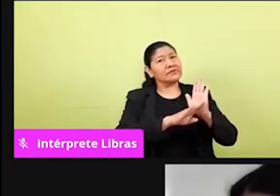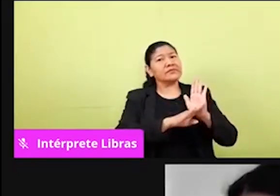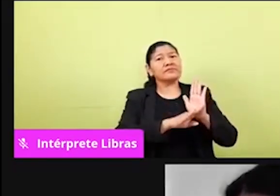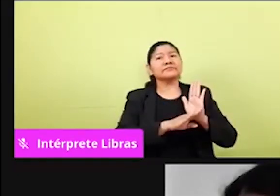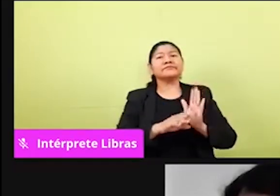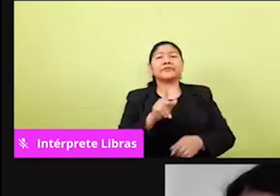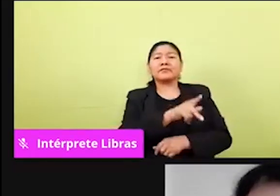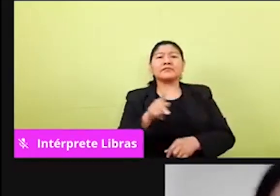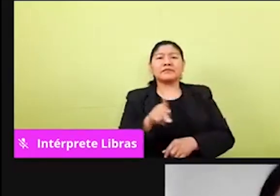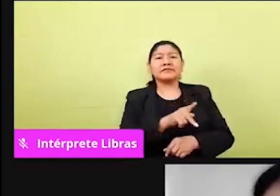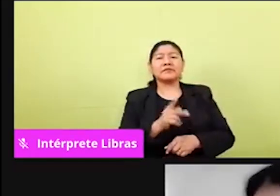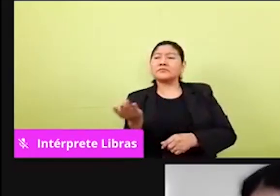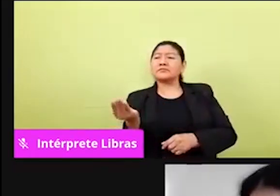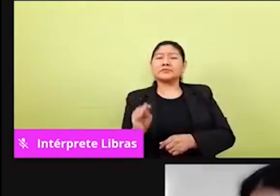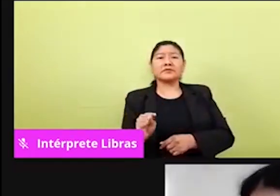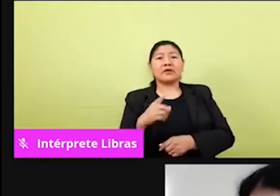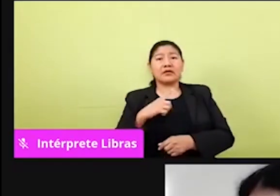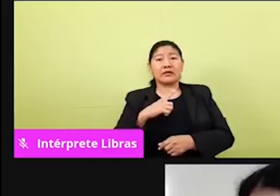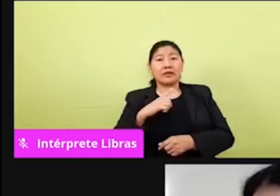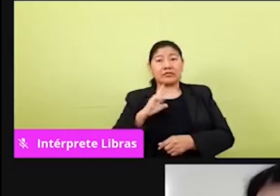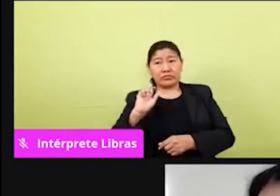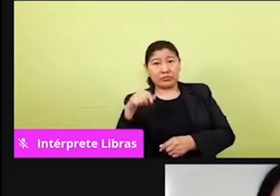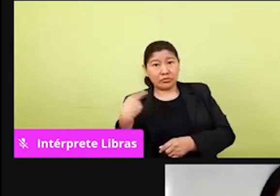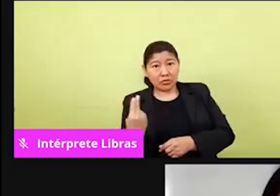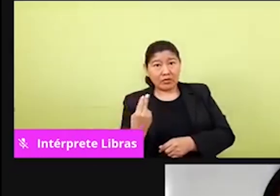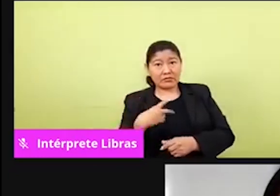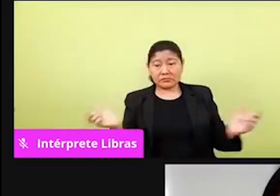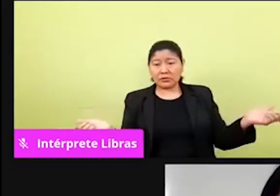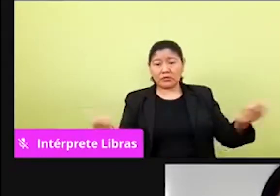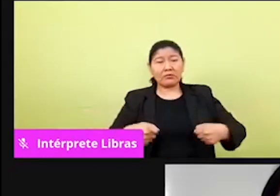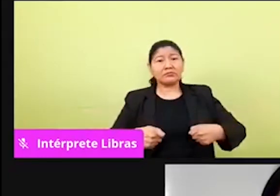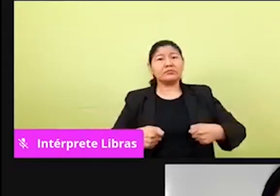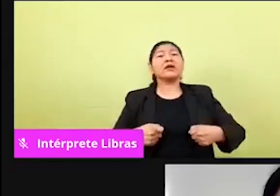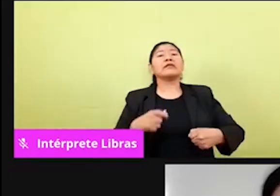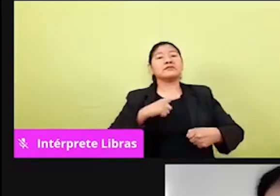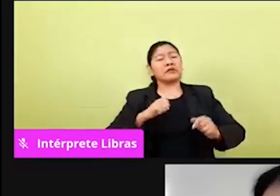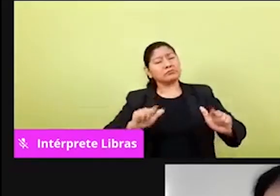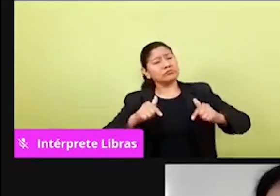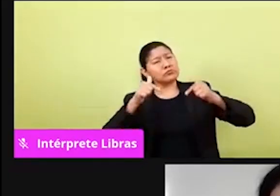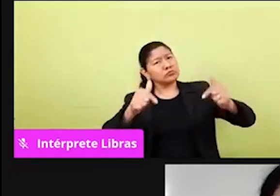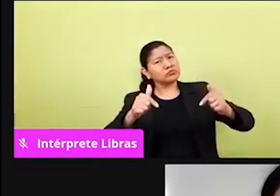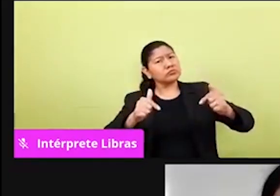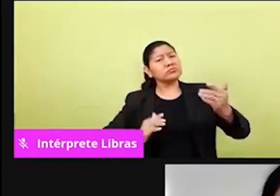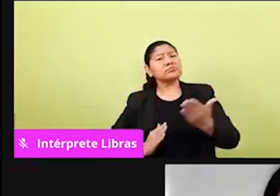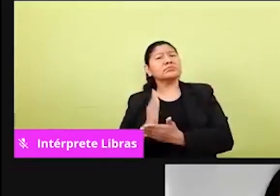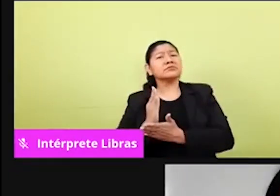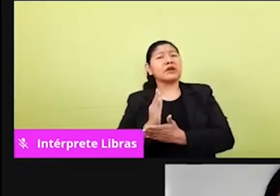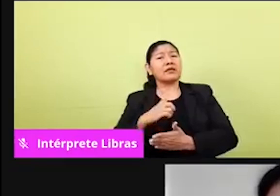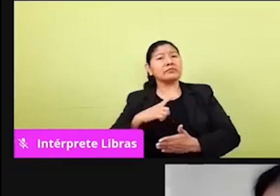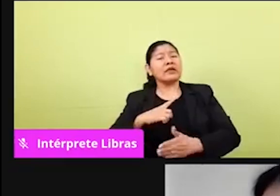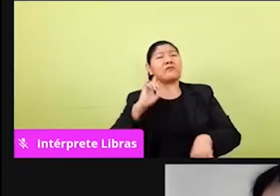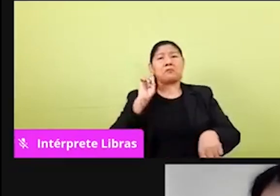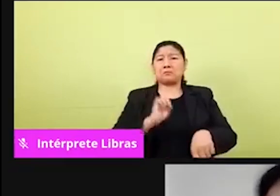ela colocou que as nossas conquistas foram resultados de várias lutas, né? Então, nós tivemos várias falas